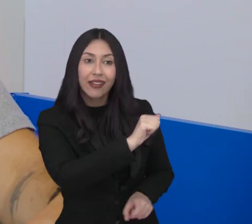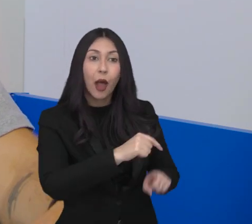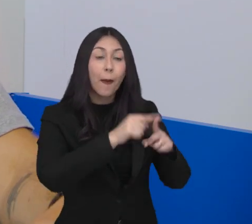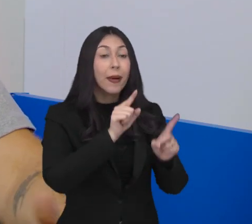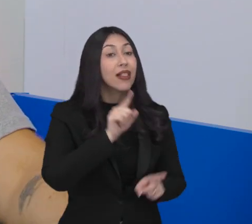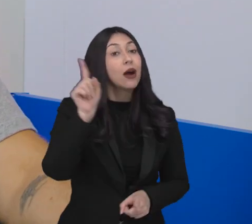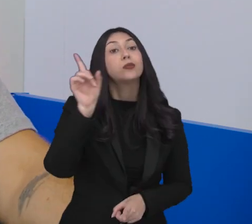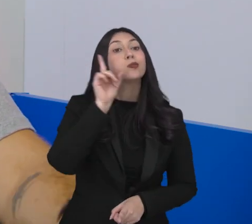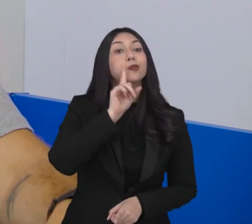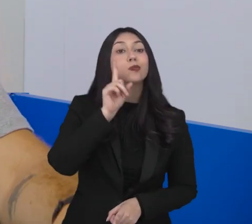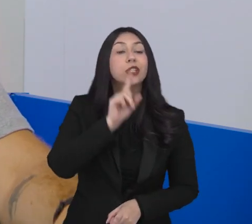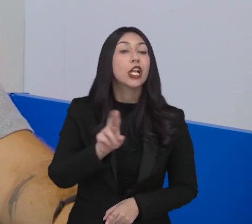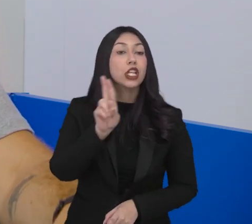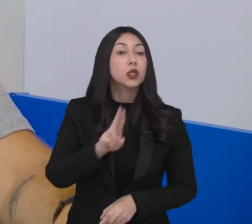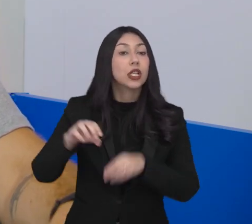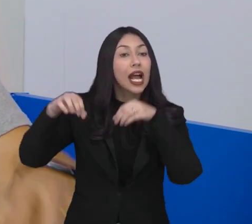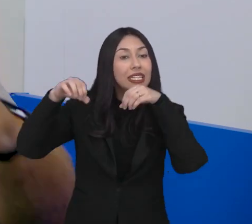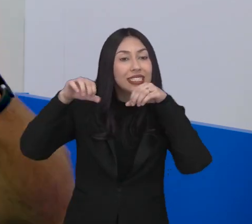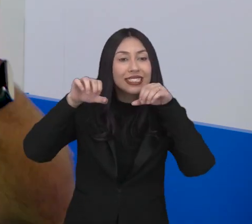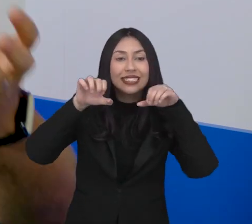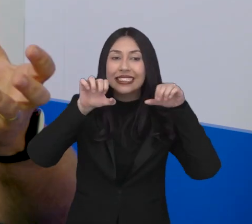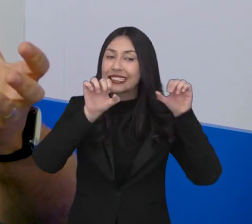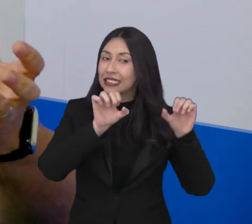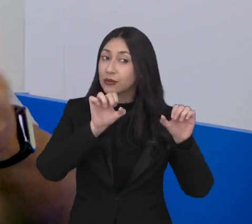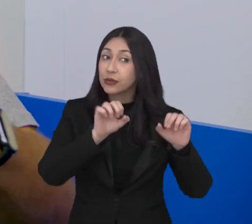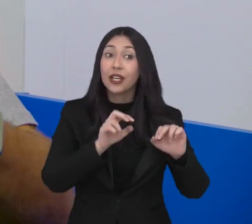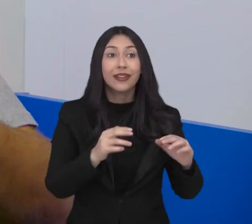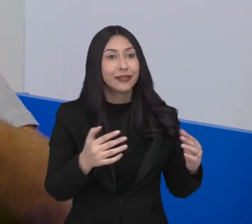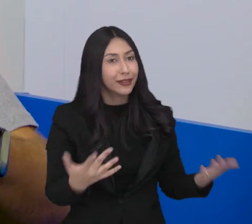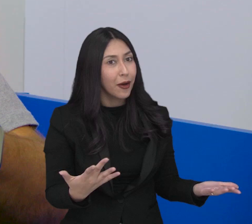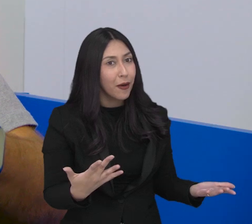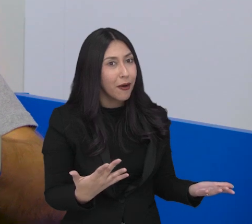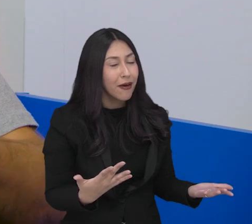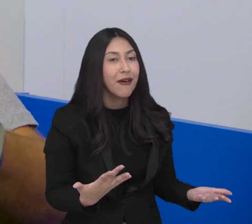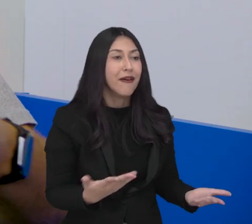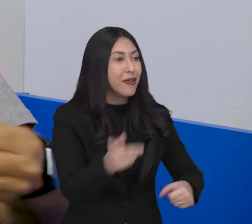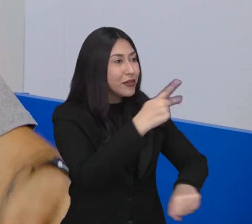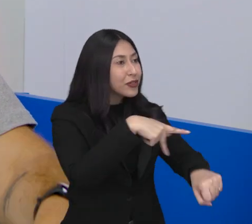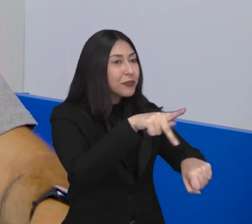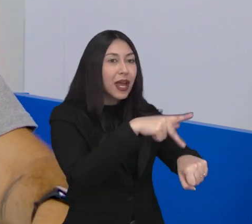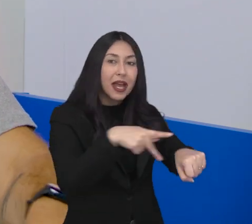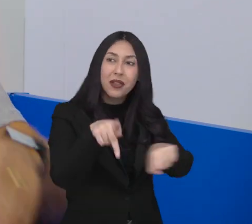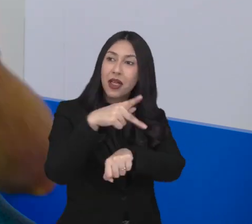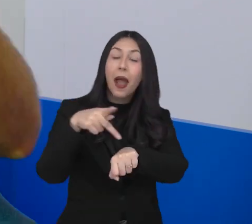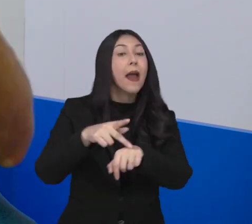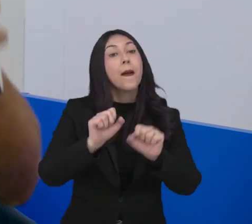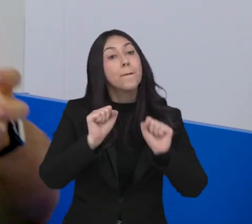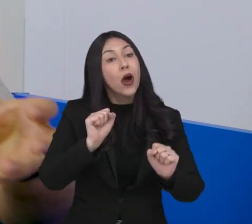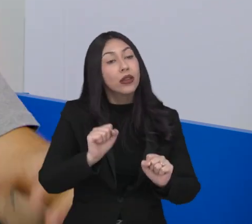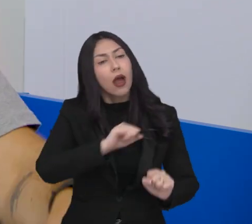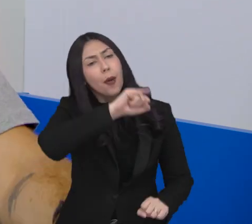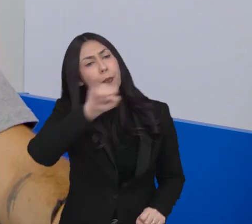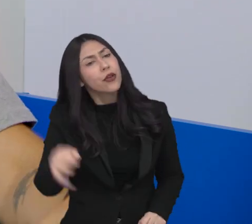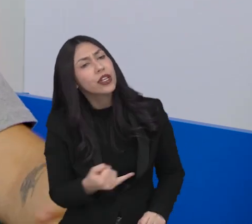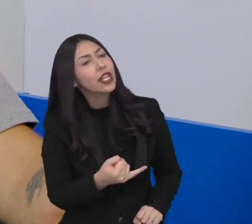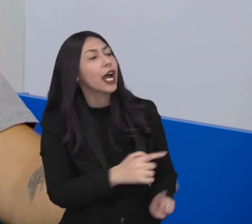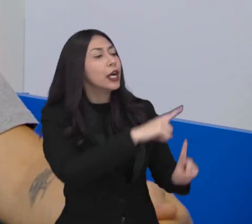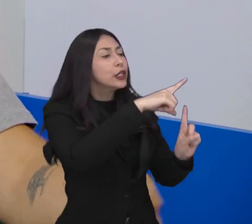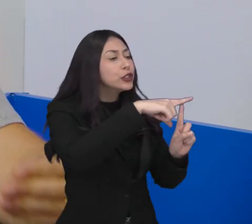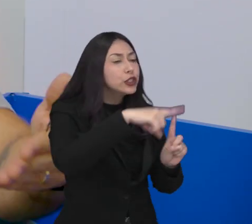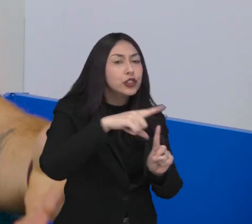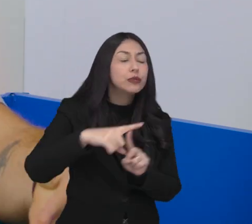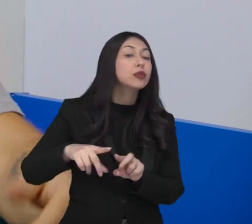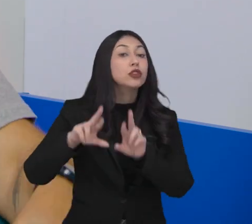etanol proveniente do milho. Então, os países podem aproveitar essas espécies que se adaptam melhor, pelo menos a uma região climática, para